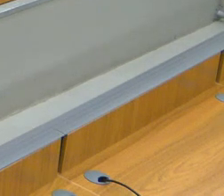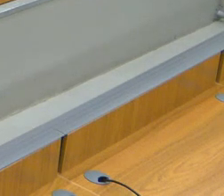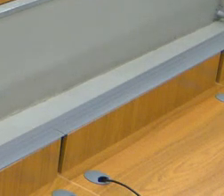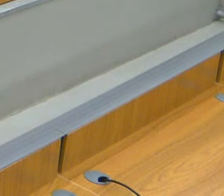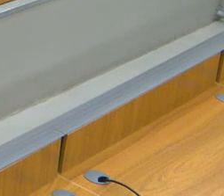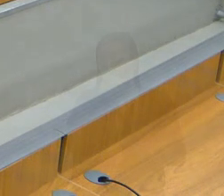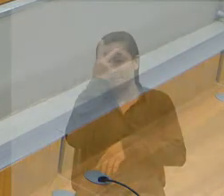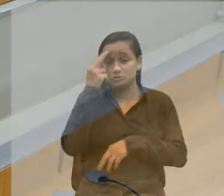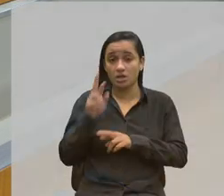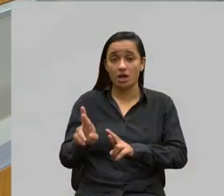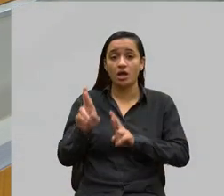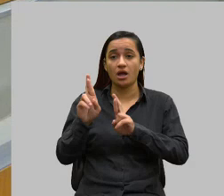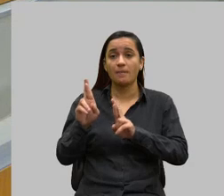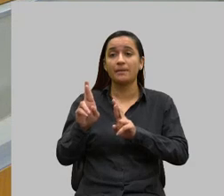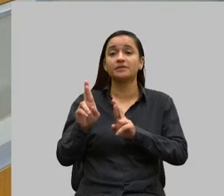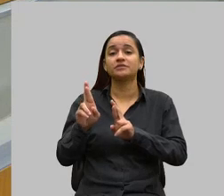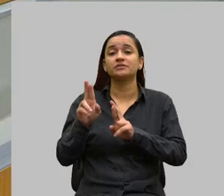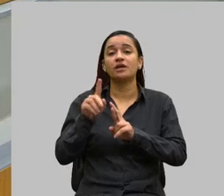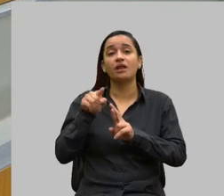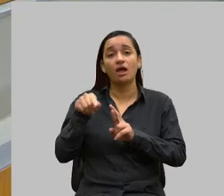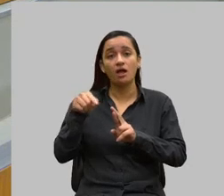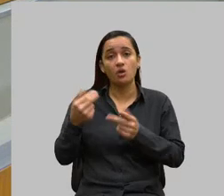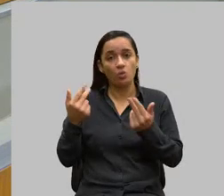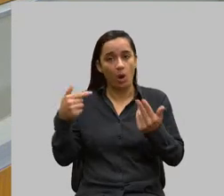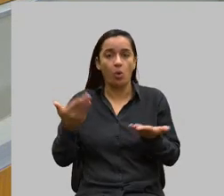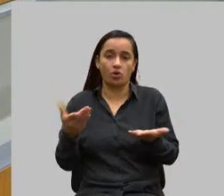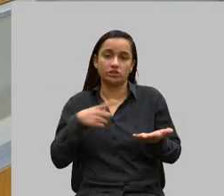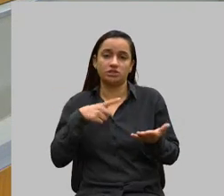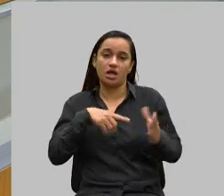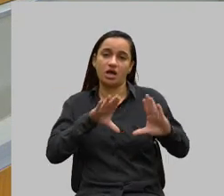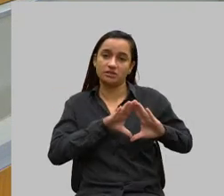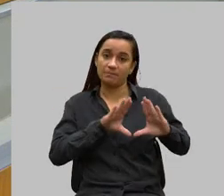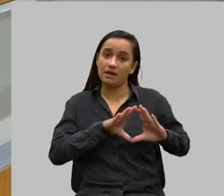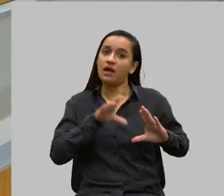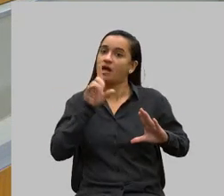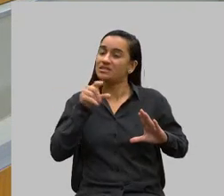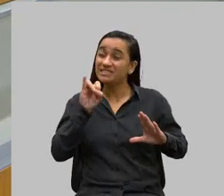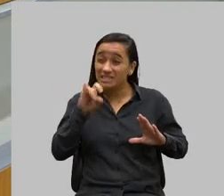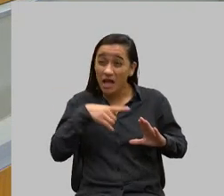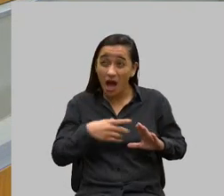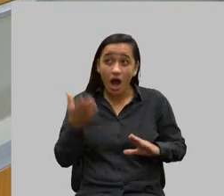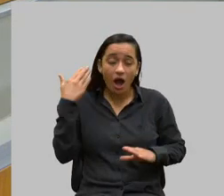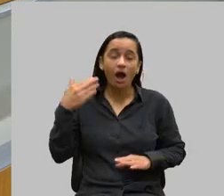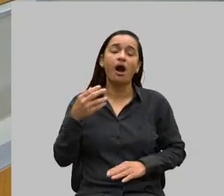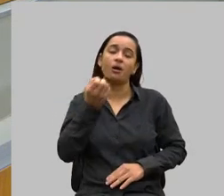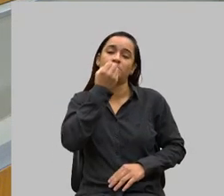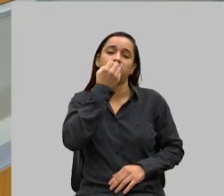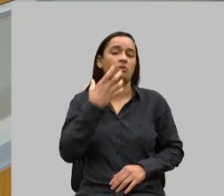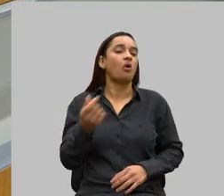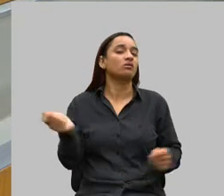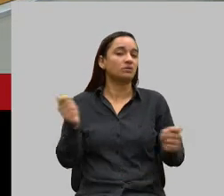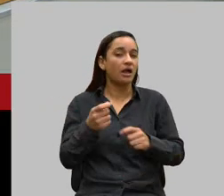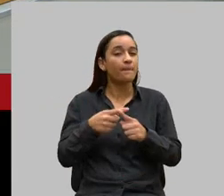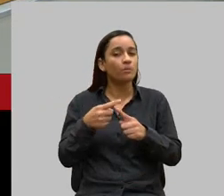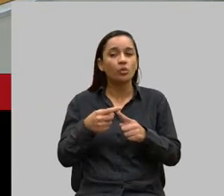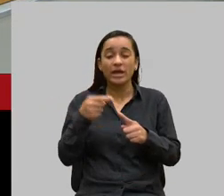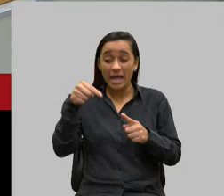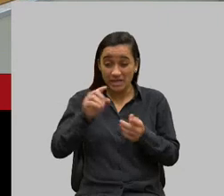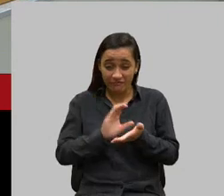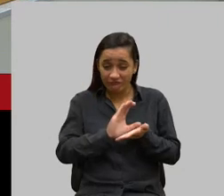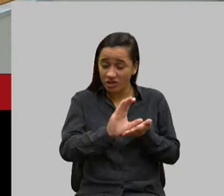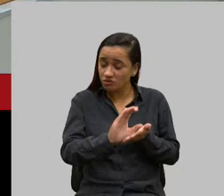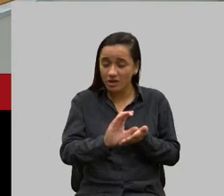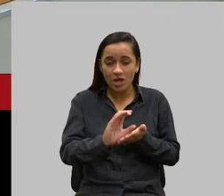da nossa região aqui na Assembleia Legislativa porque a briga teria sido muito boa viu Gil porque eu não deixaria jamais esse investimento sair da nossa